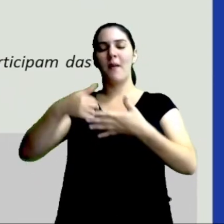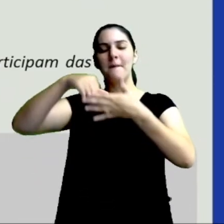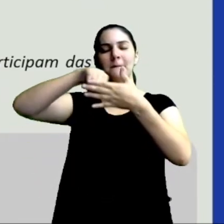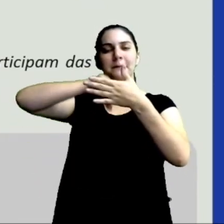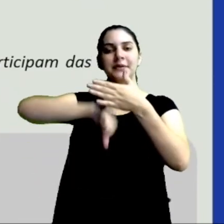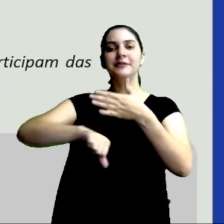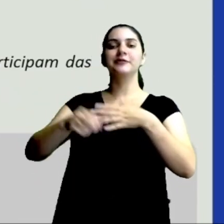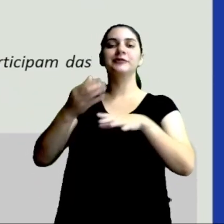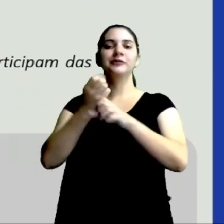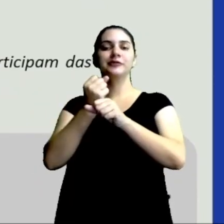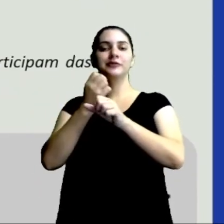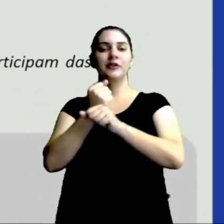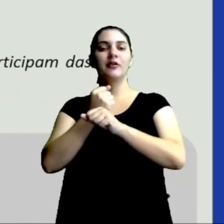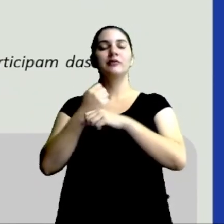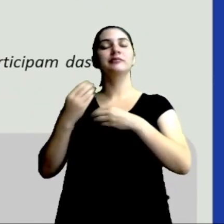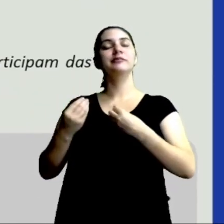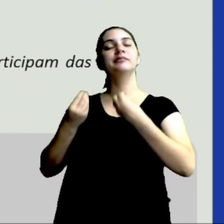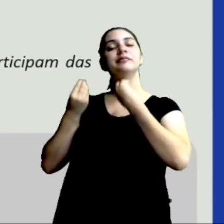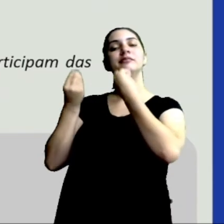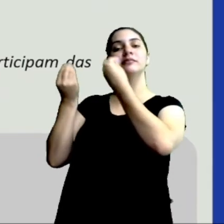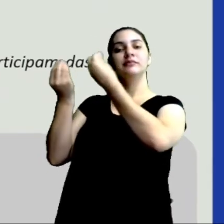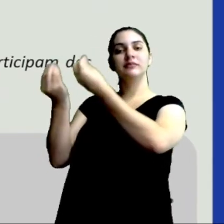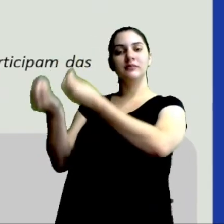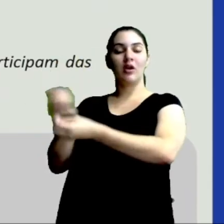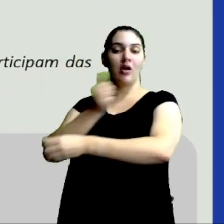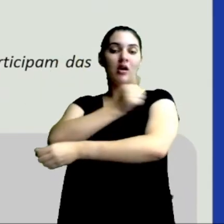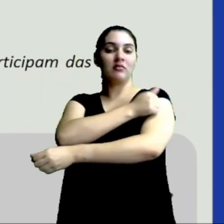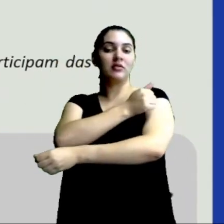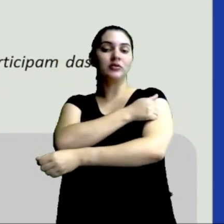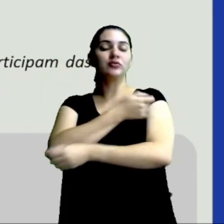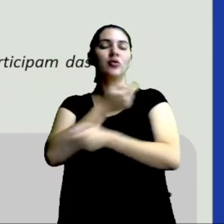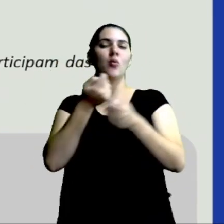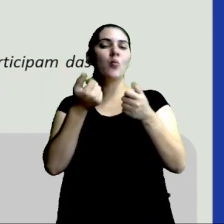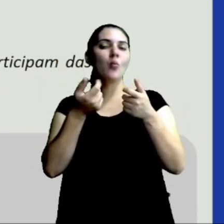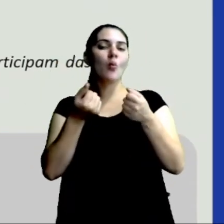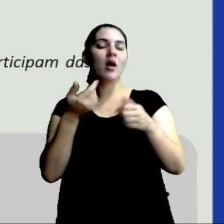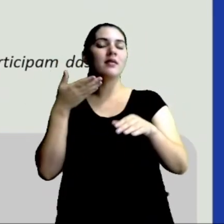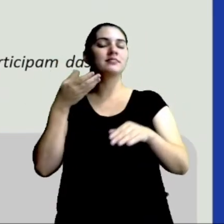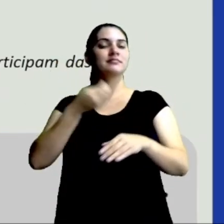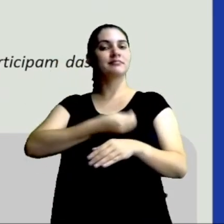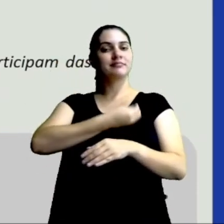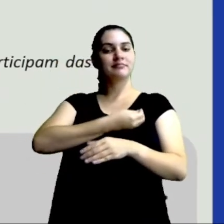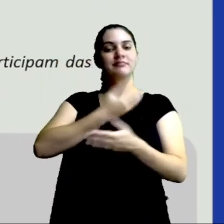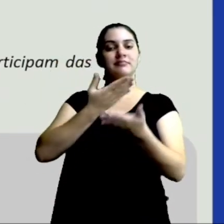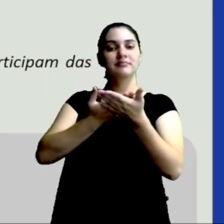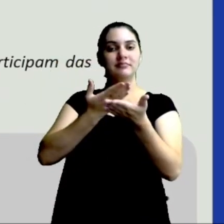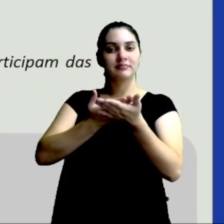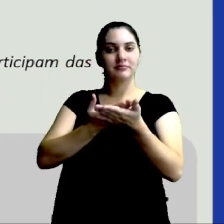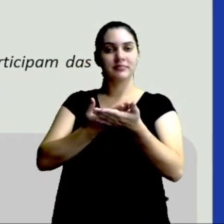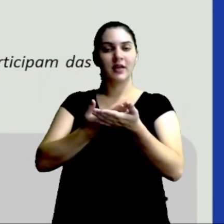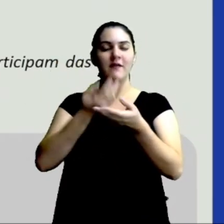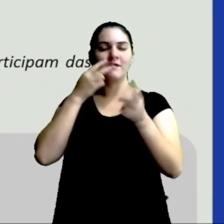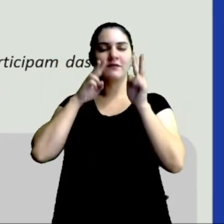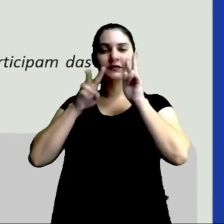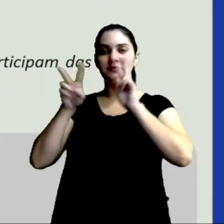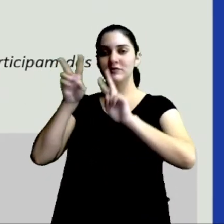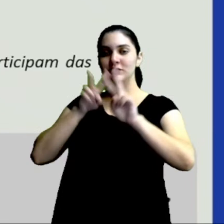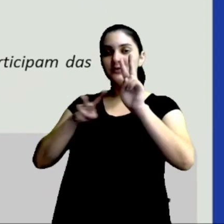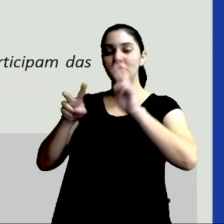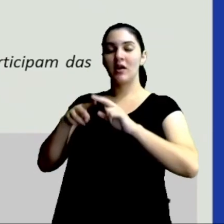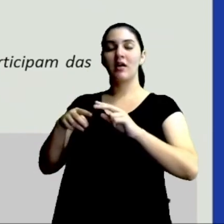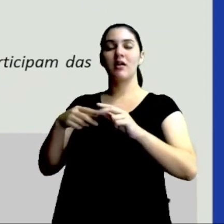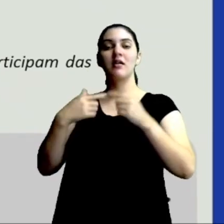e dão-nas aos alunos que pouco participam das aulas. Então a gente vê aí, né, que é uma linguagem bem formal e que a gente